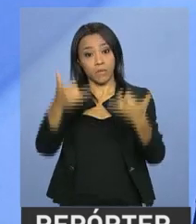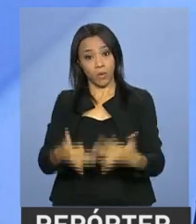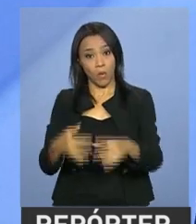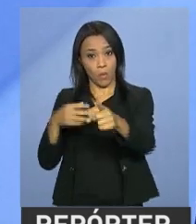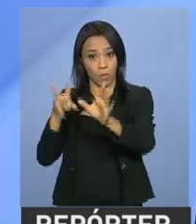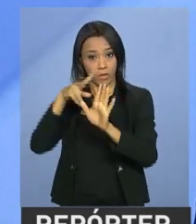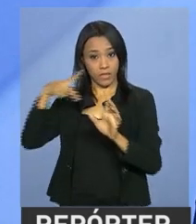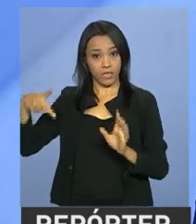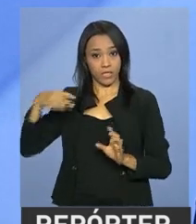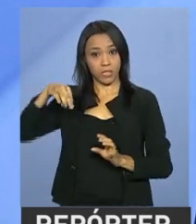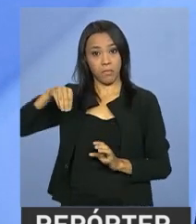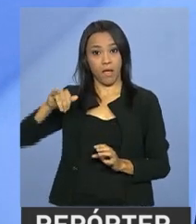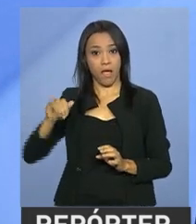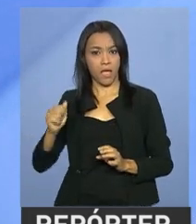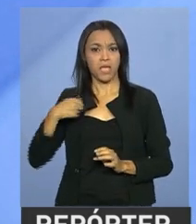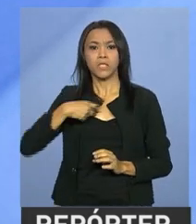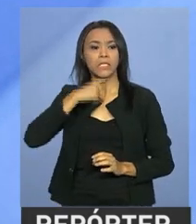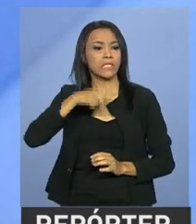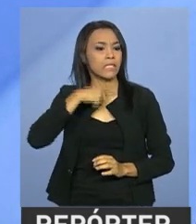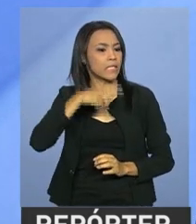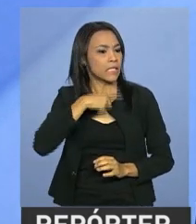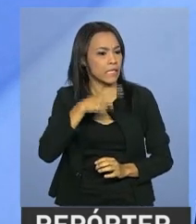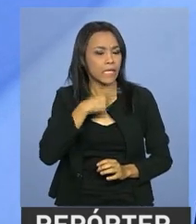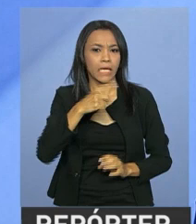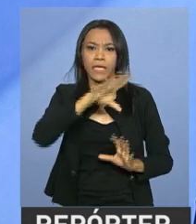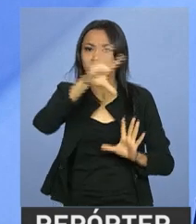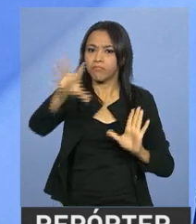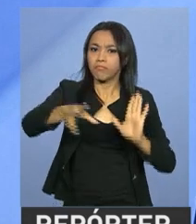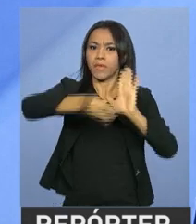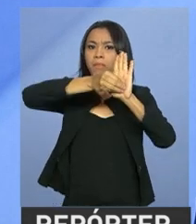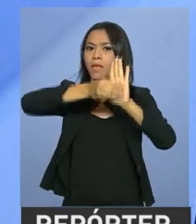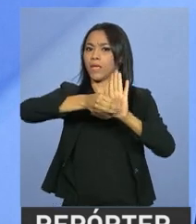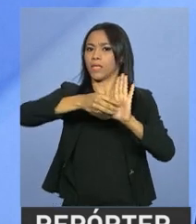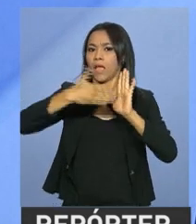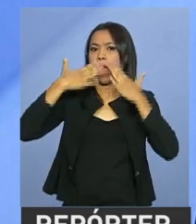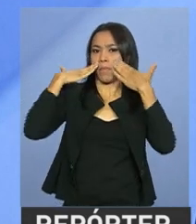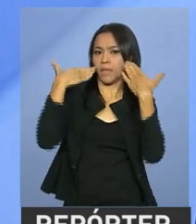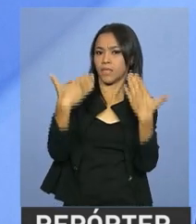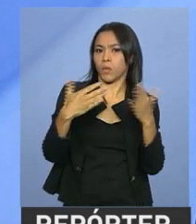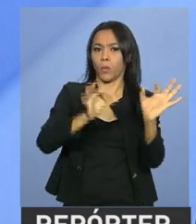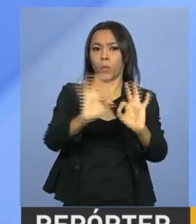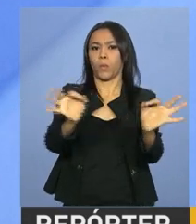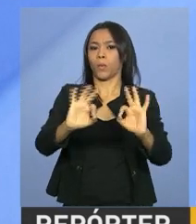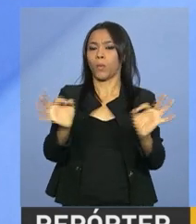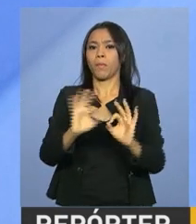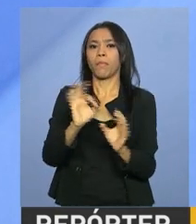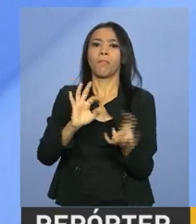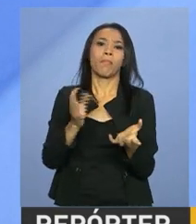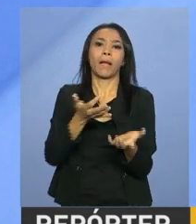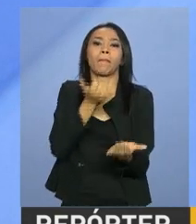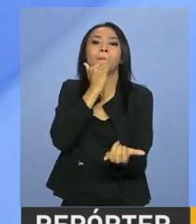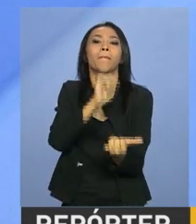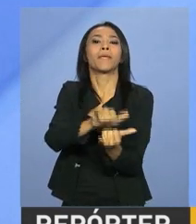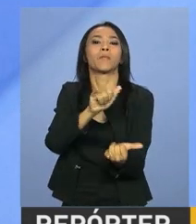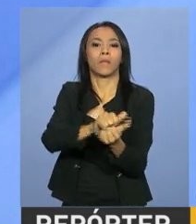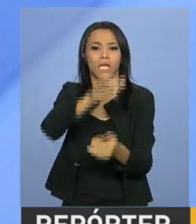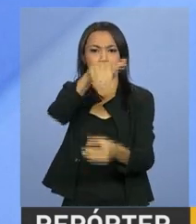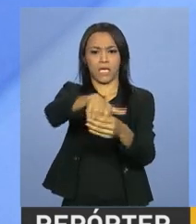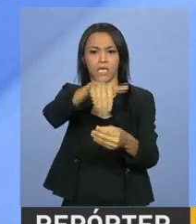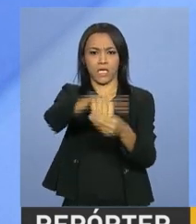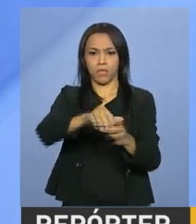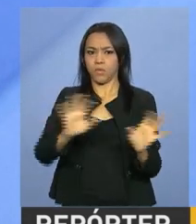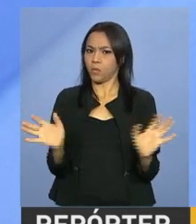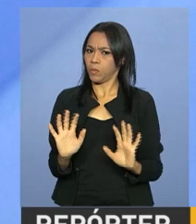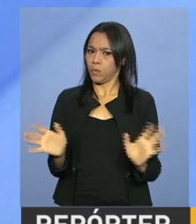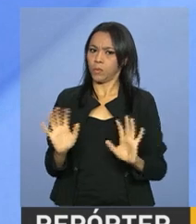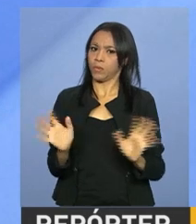enquanto, ninguém apresentou emendas para anistiar crimes. A nossa intenção nunca foi